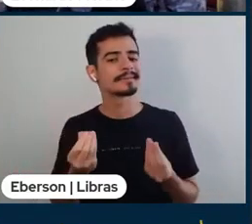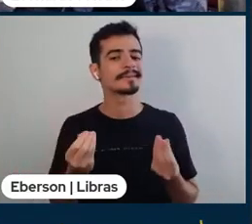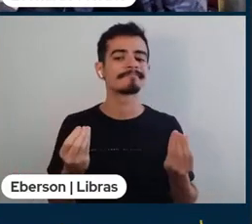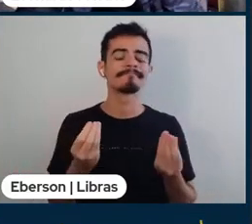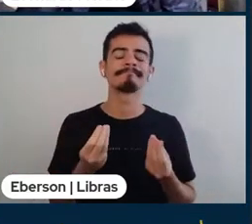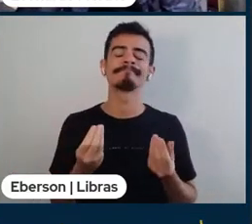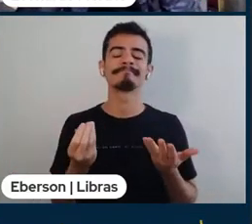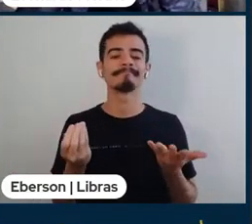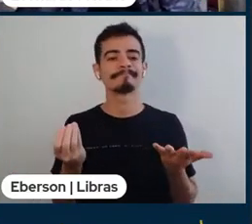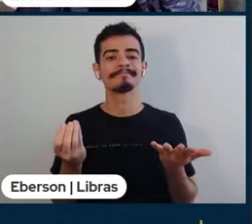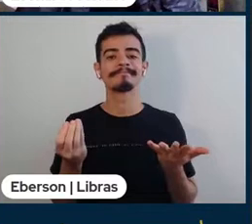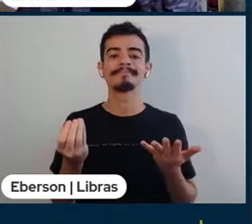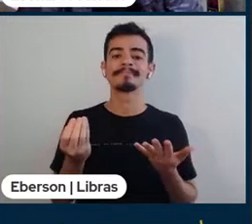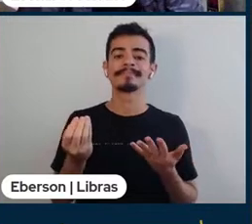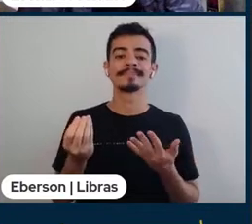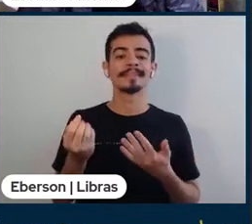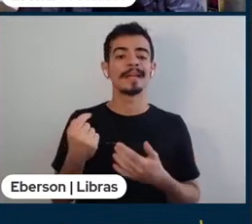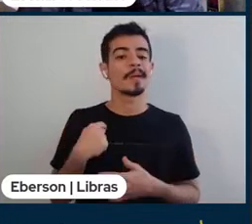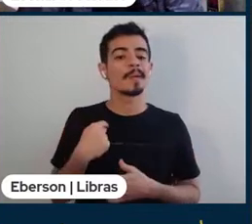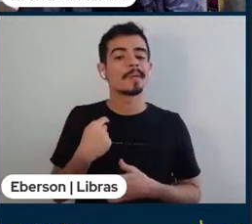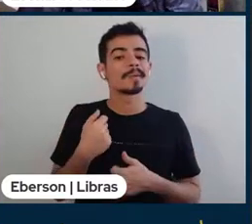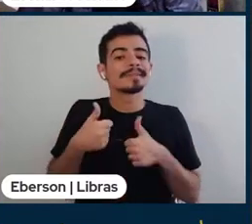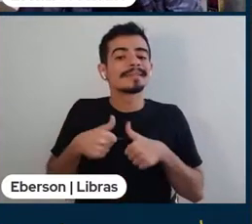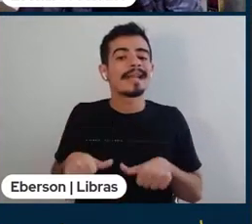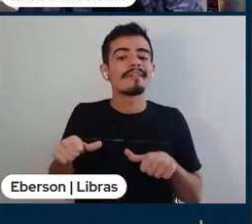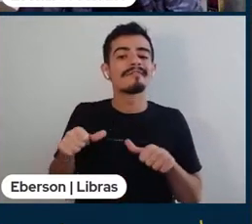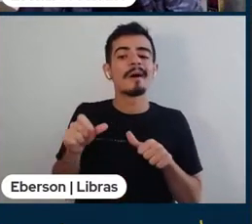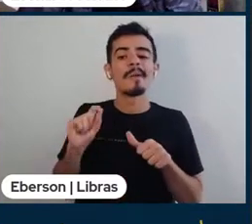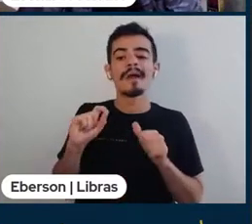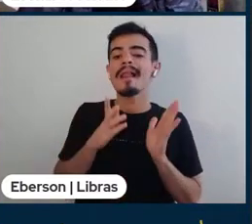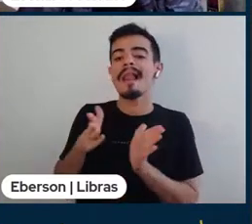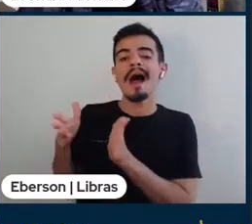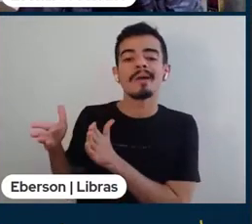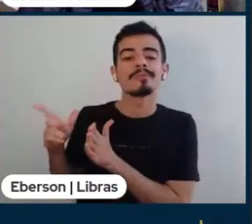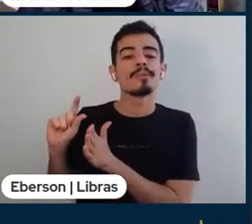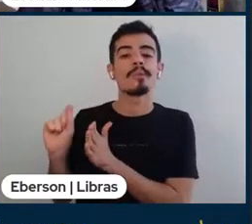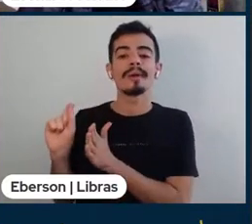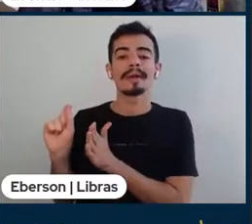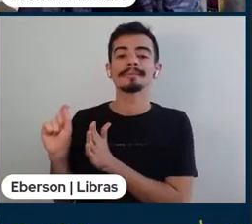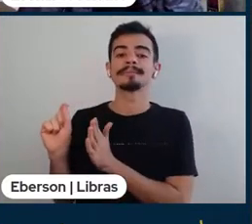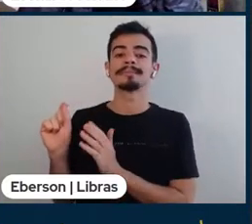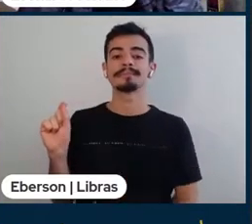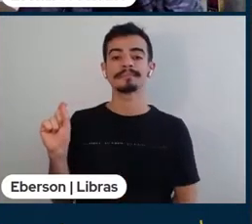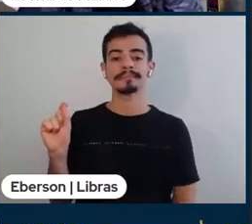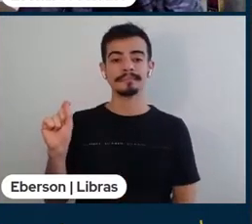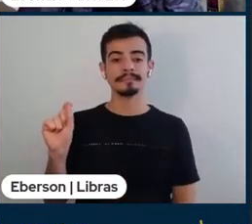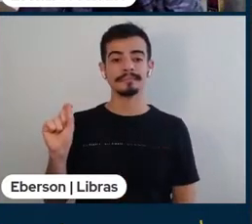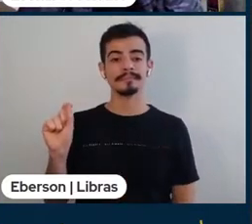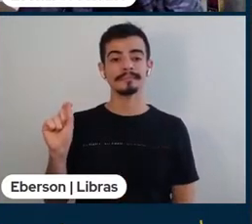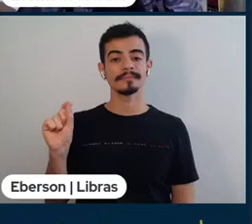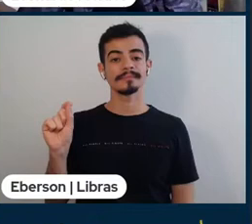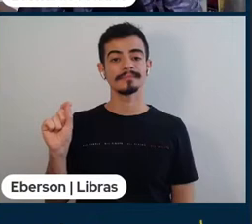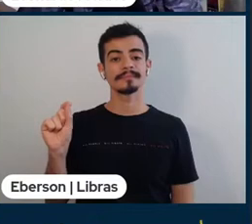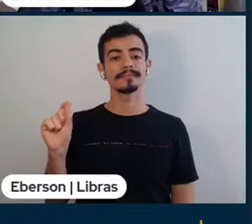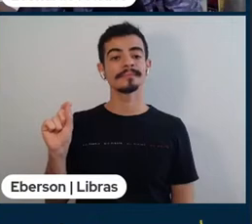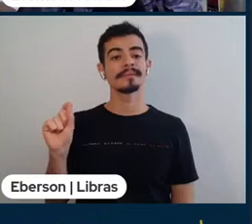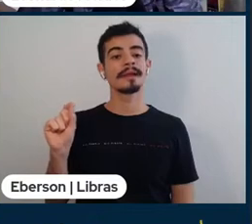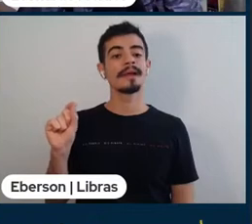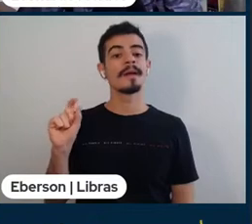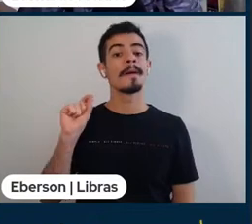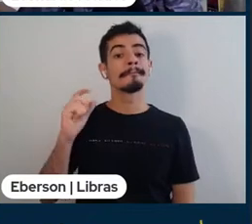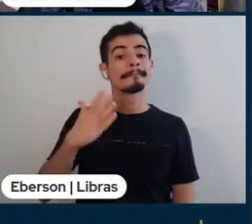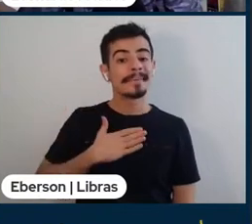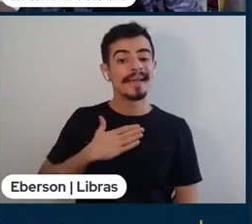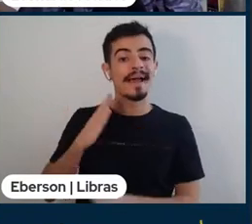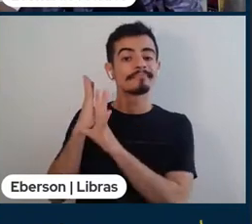Eu estava deixando de lado, e aí essa é uma coisa que eu queria falar aqui. Nesse momento, eu estava deixando de lado toda a minha trajetória